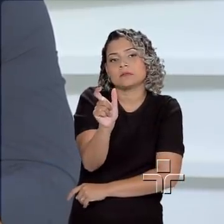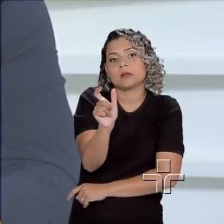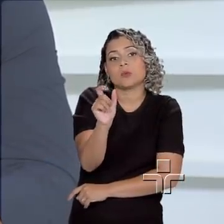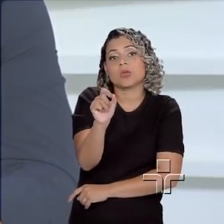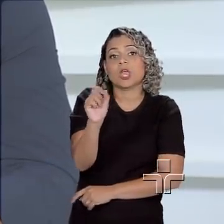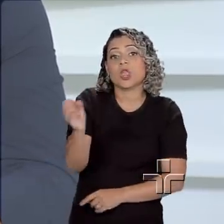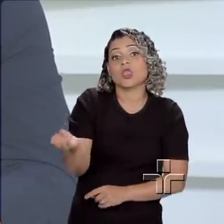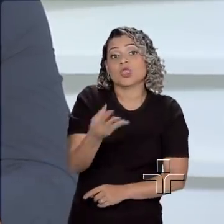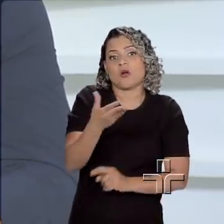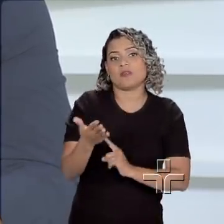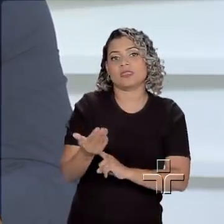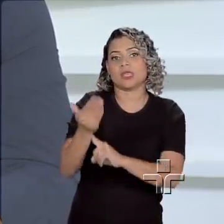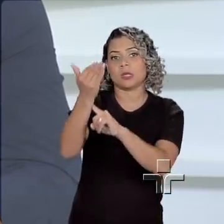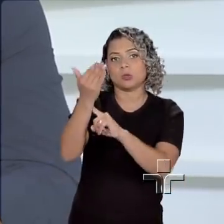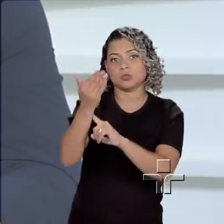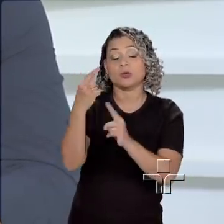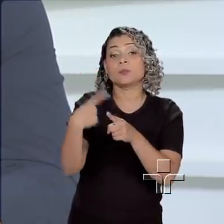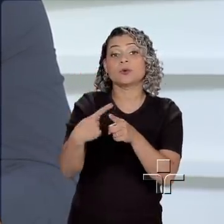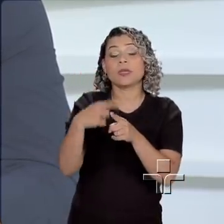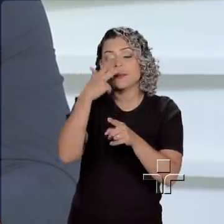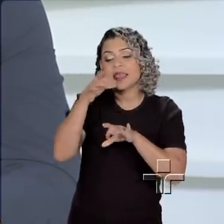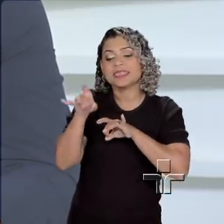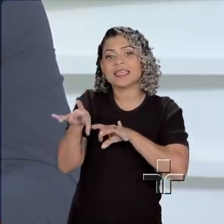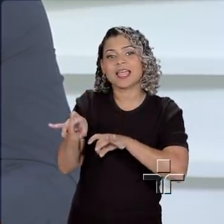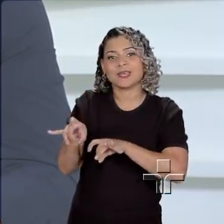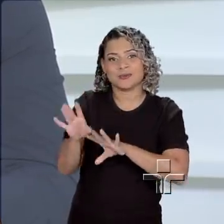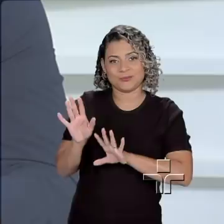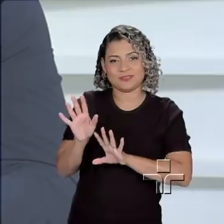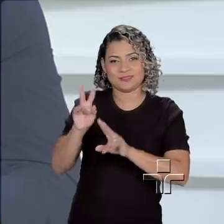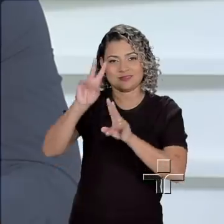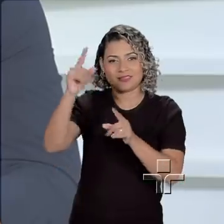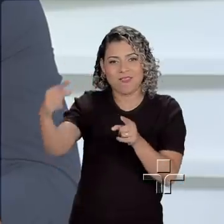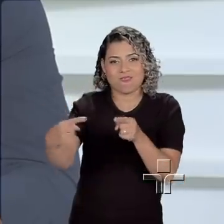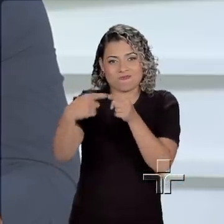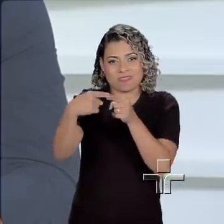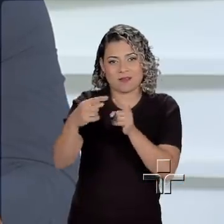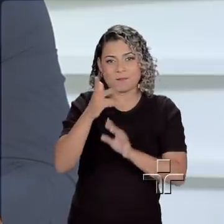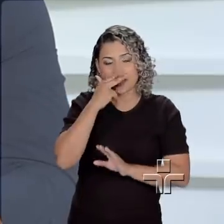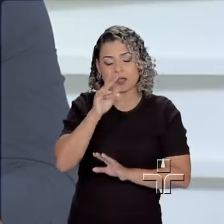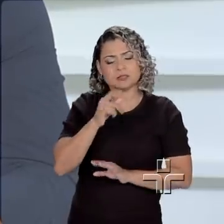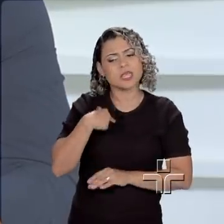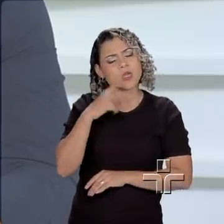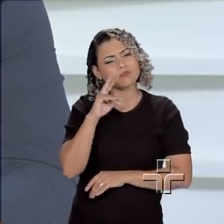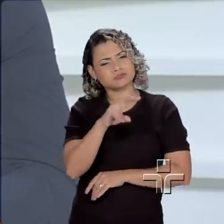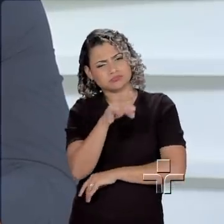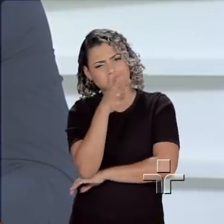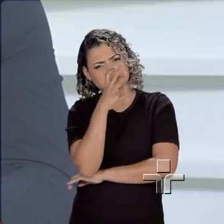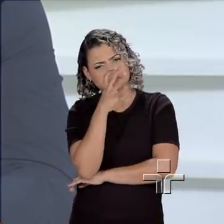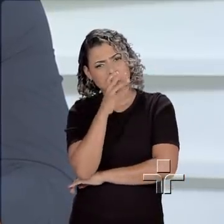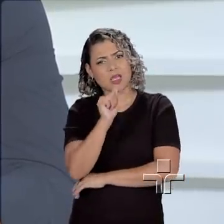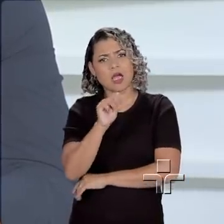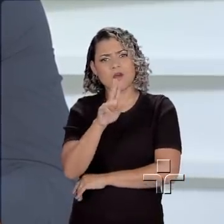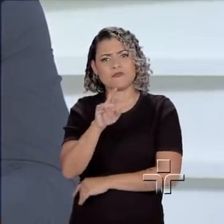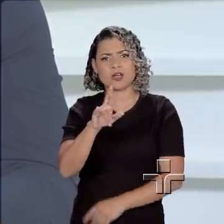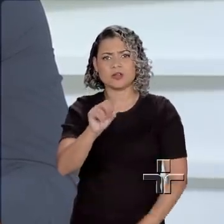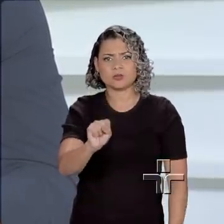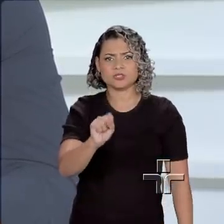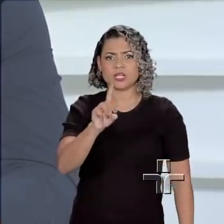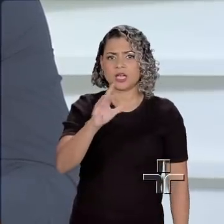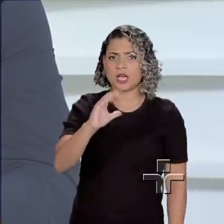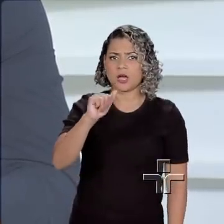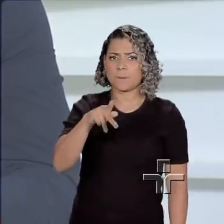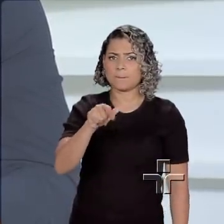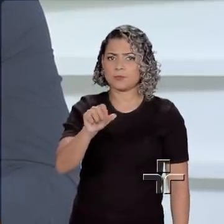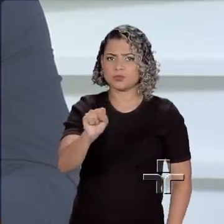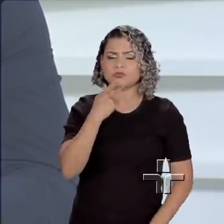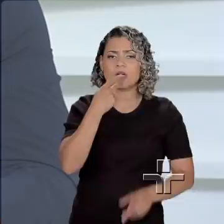novas tecnologias, porque me remete técnico, né? A palavra, e no exato momento eu lembro de Álvaro de Campos falando em Lisbon Revisited, que eu sou